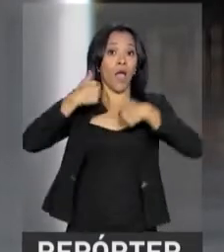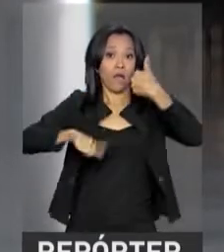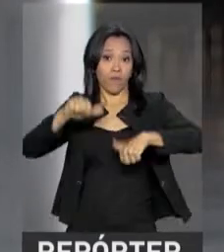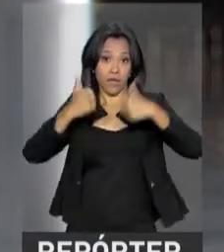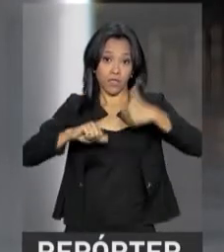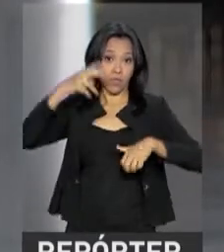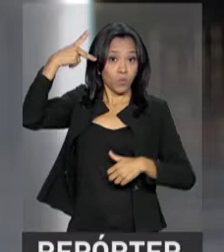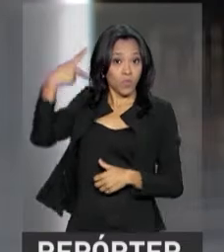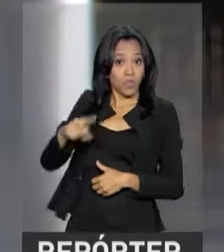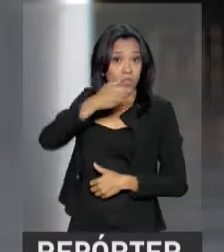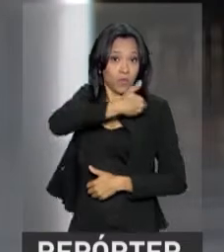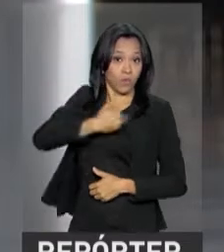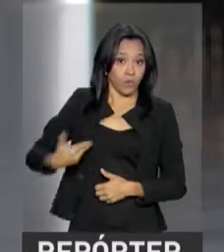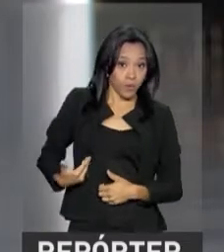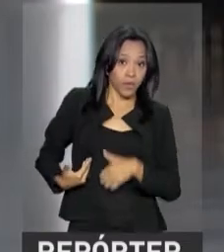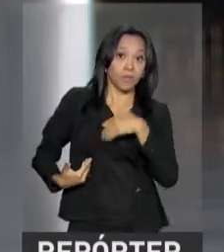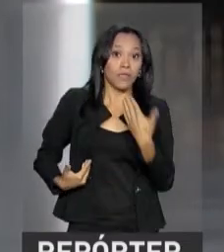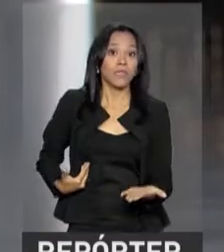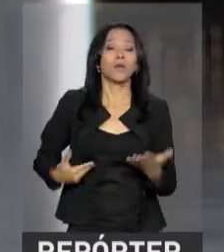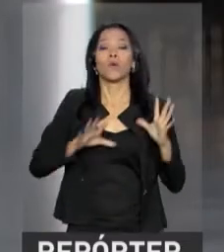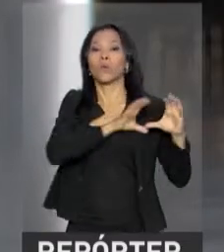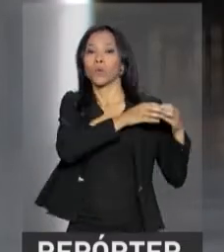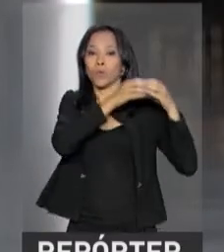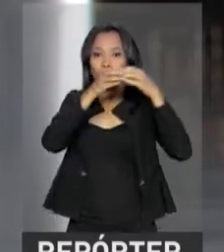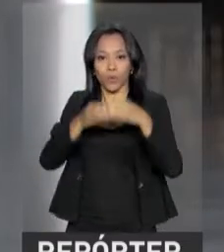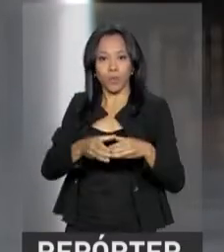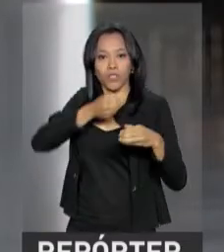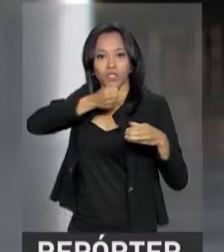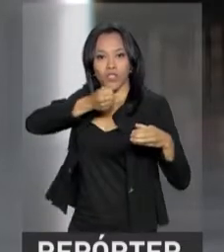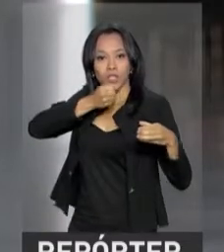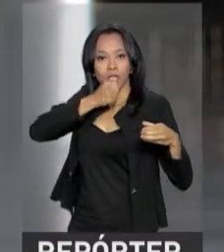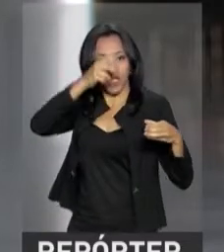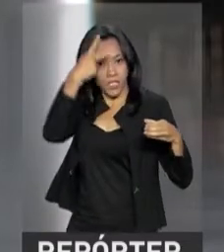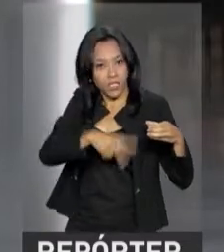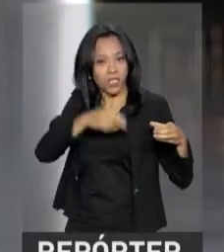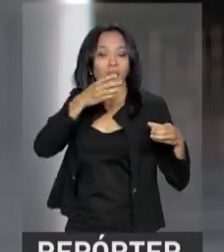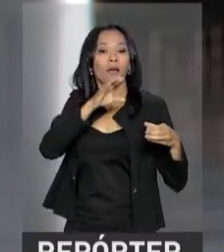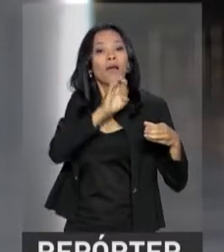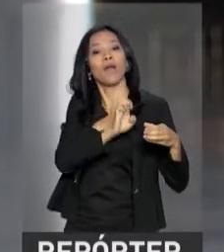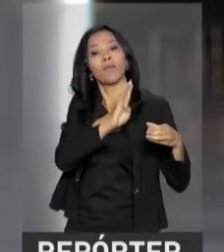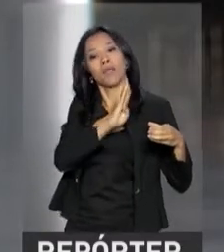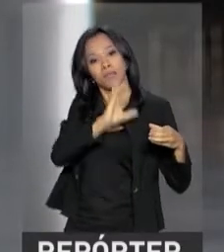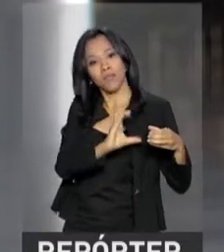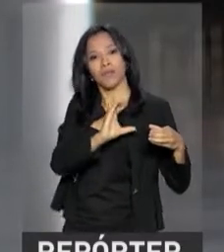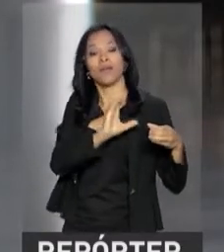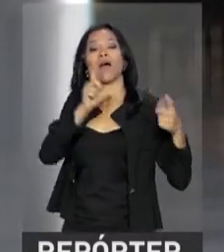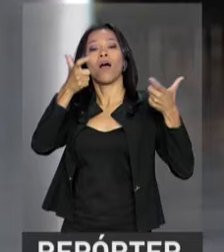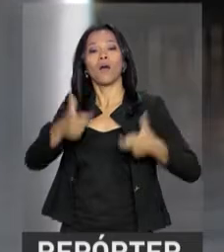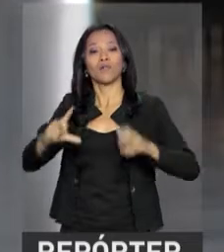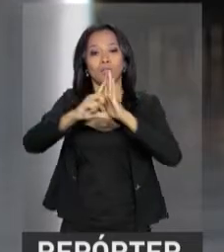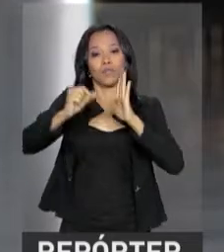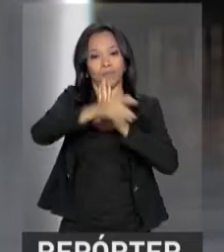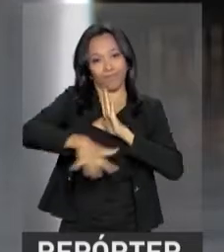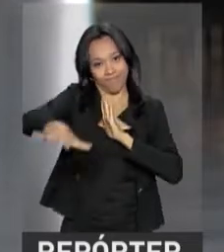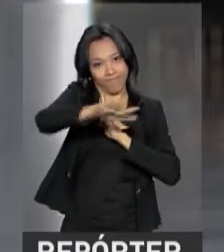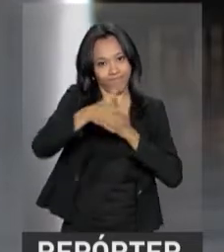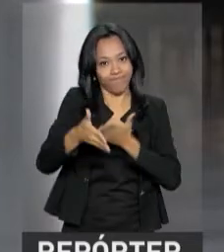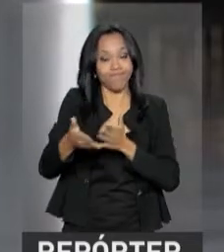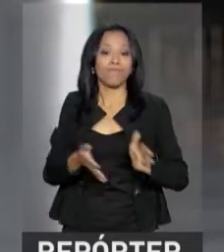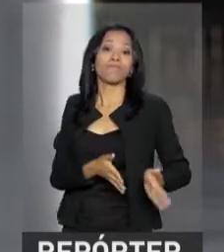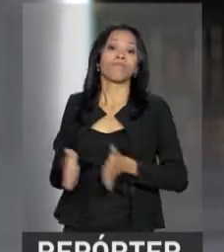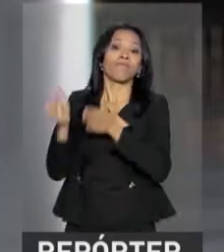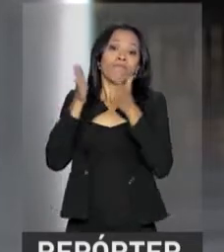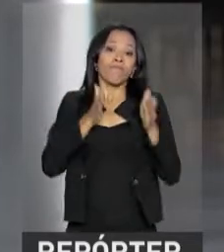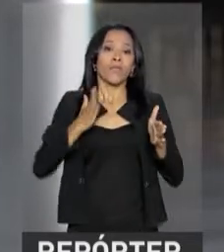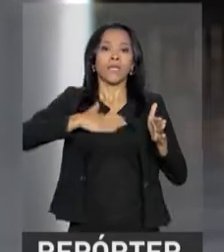o presidente recebeu a equipe de jornalistas da bbc no palácio da alvorada e daqui a pouco por volta das